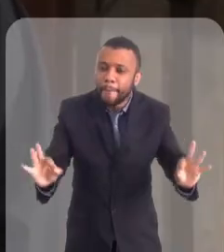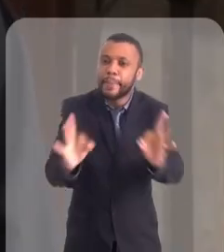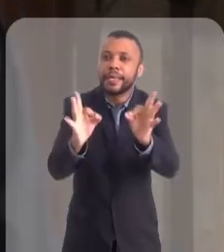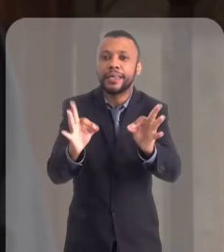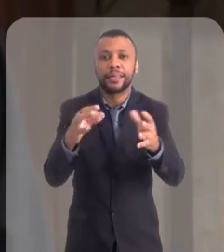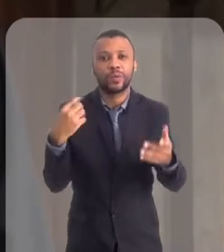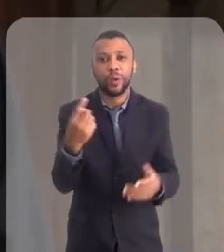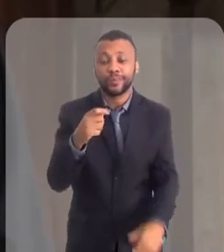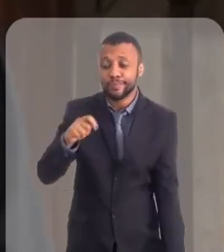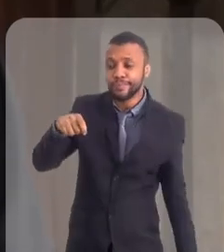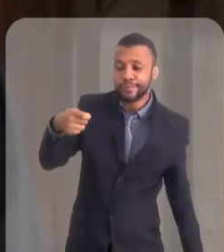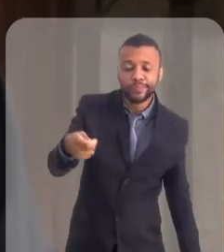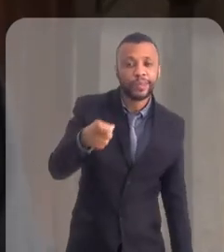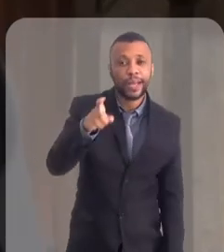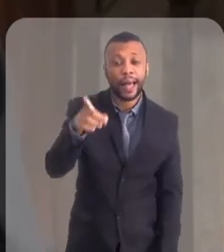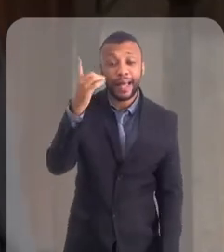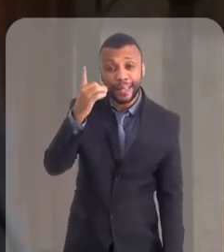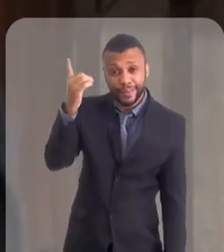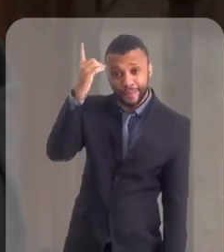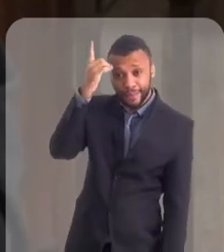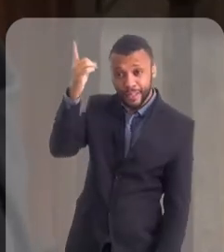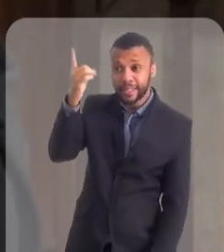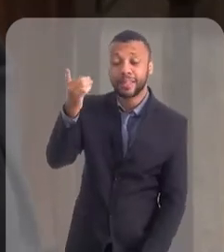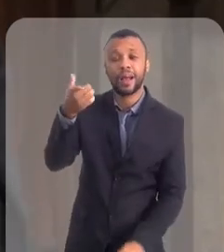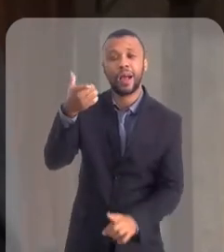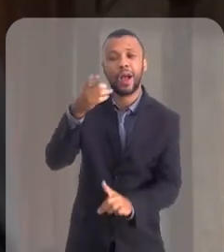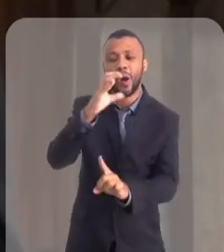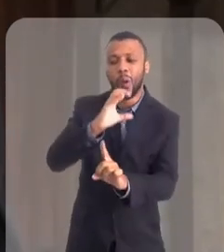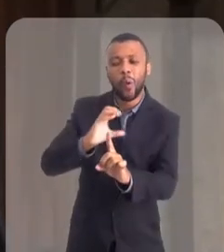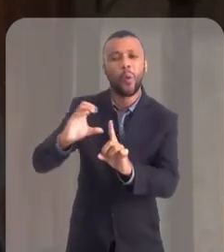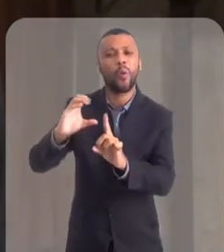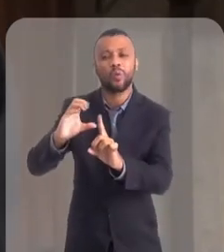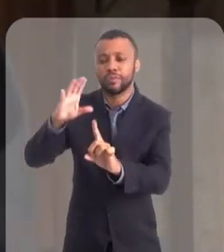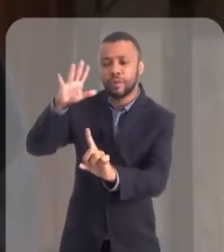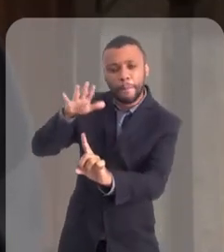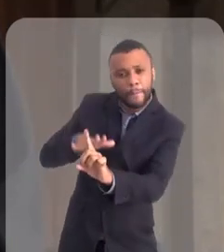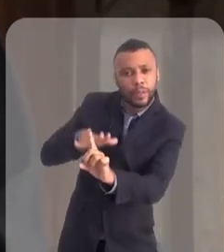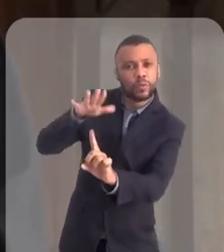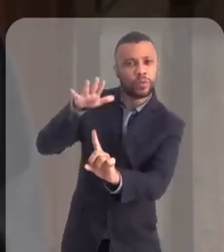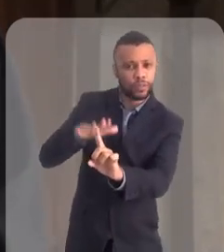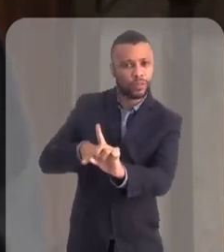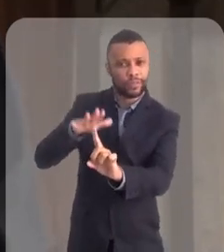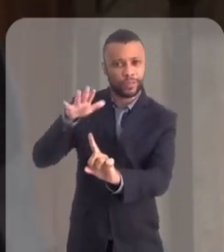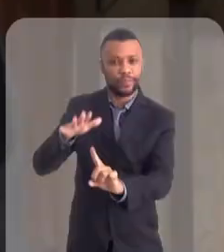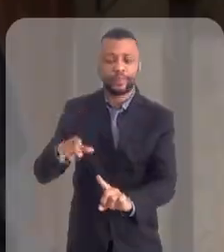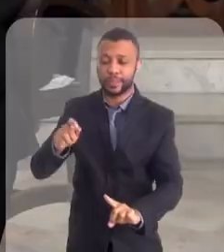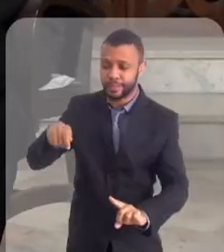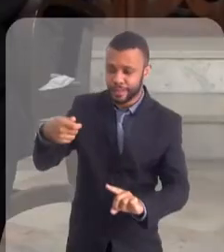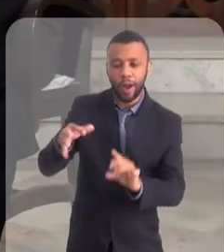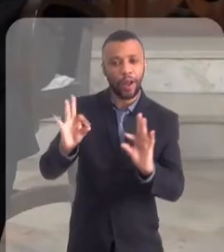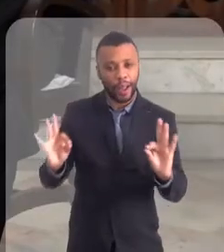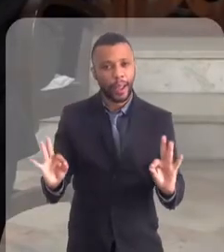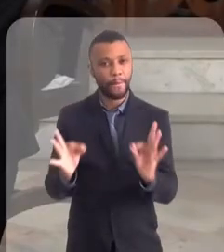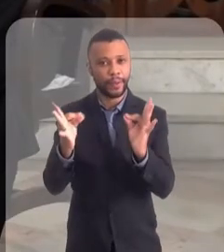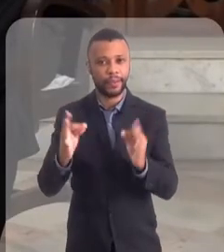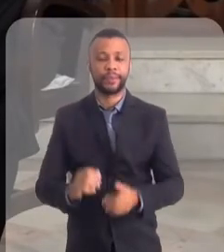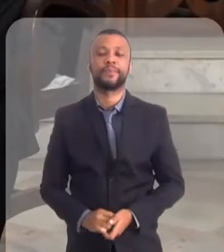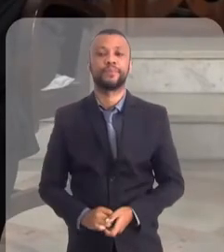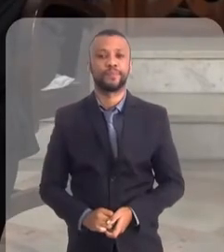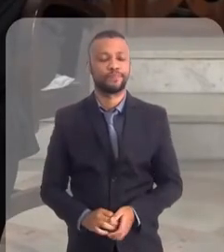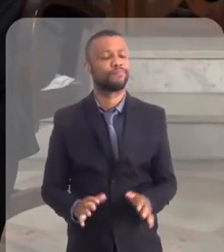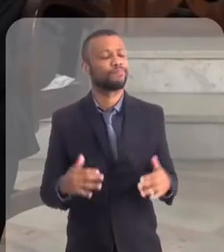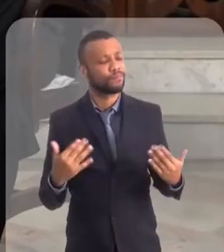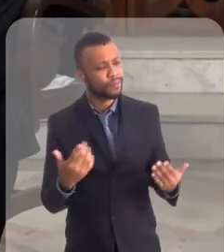e vem celebrar a missa, né, que chamamos de Divina Liturgia. O nome que nós chamamos de Divina Liturgia é a missa. Bem, e